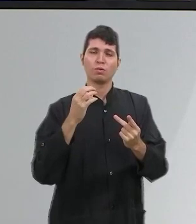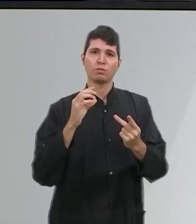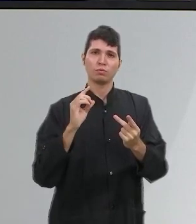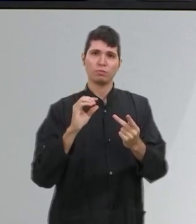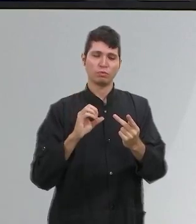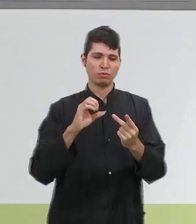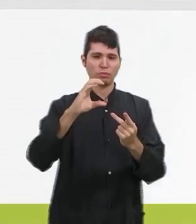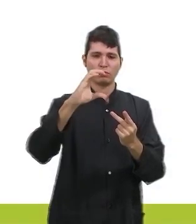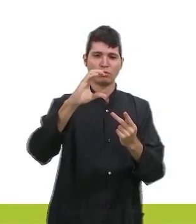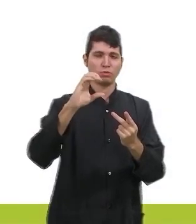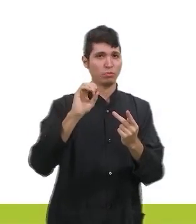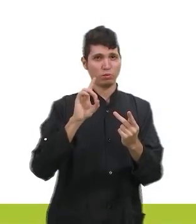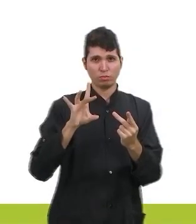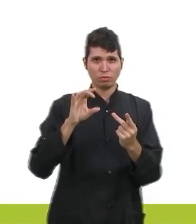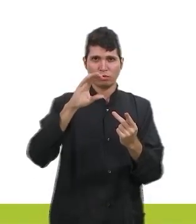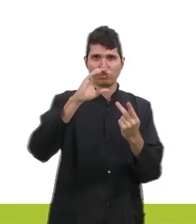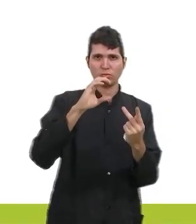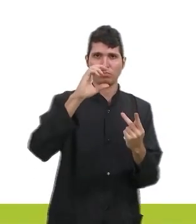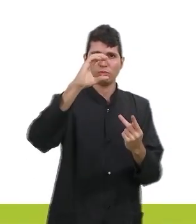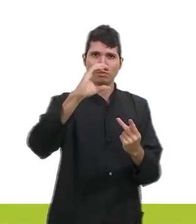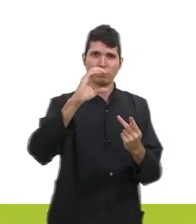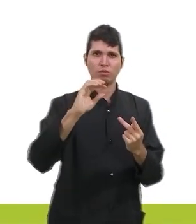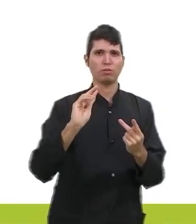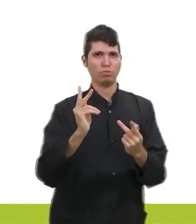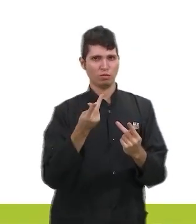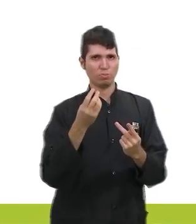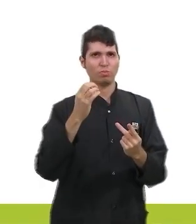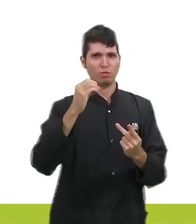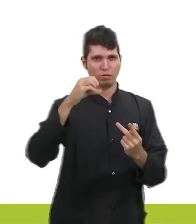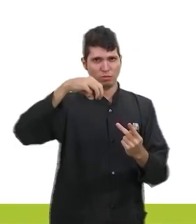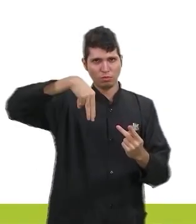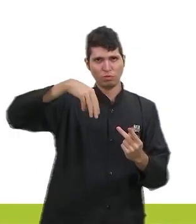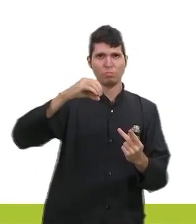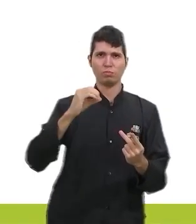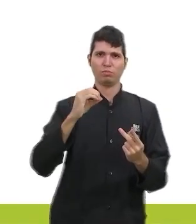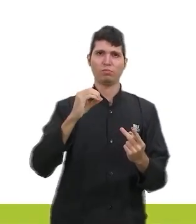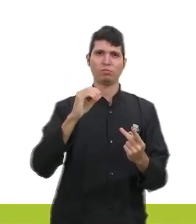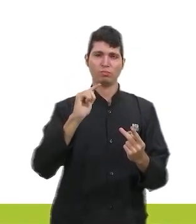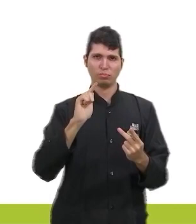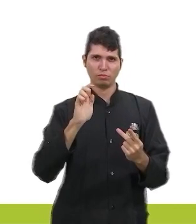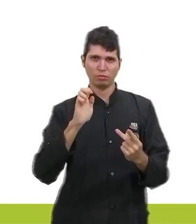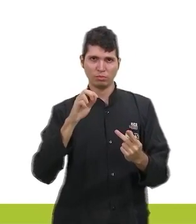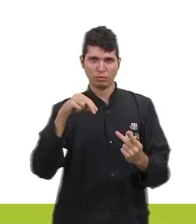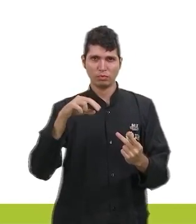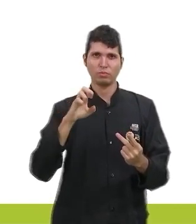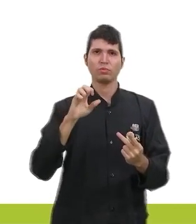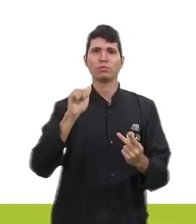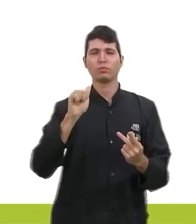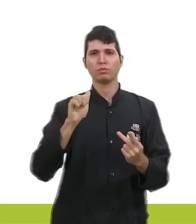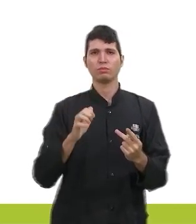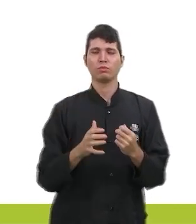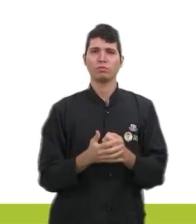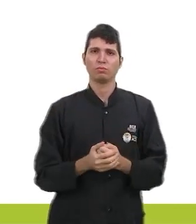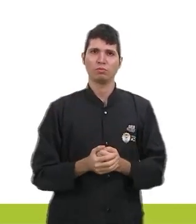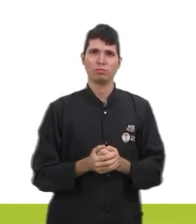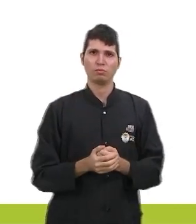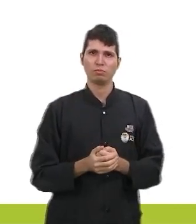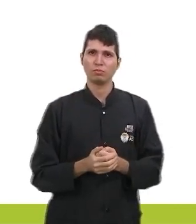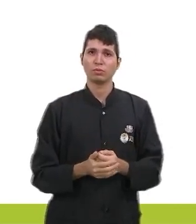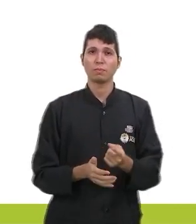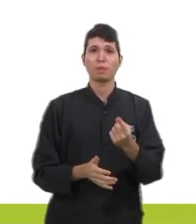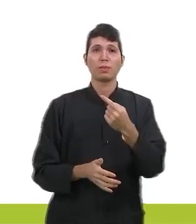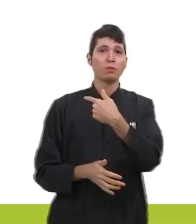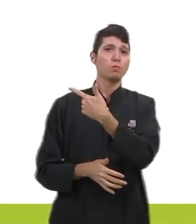outro exemplo de cadeia heterogênea, o nitrogênio, ele está entre 2